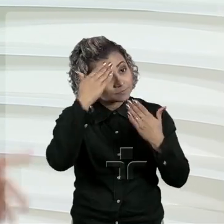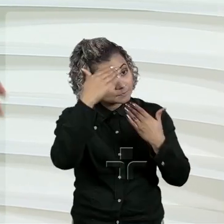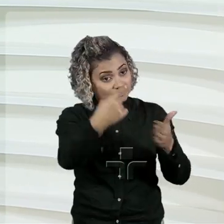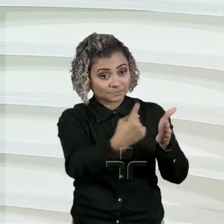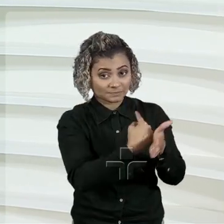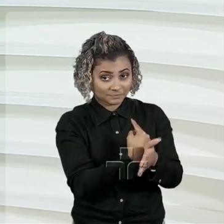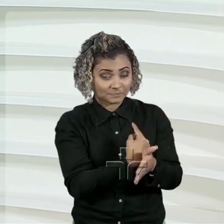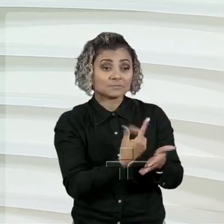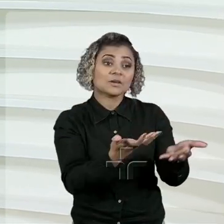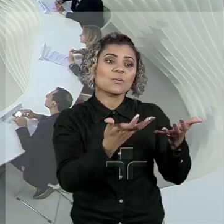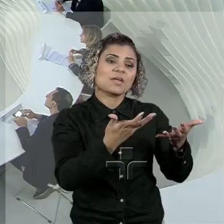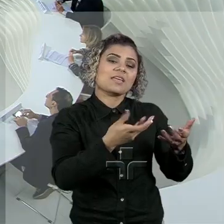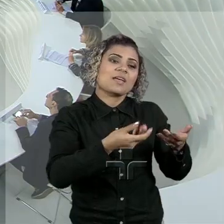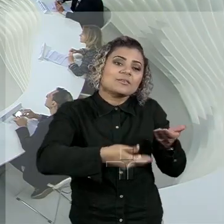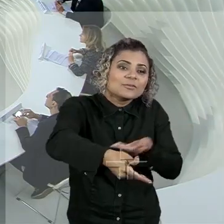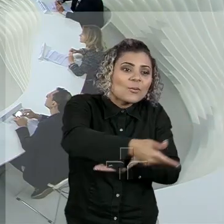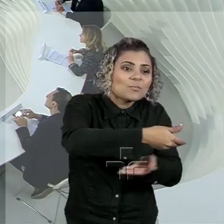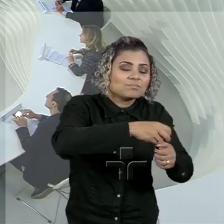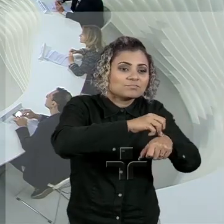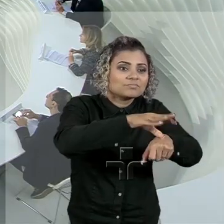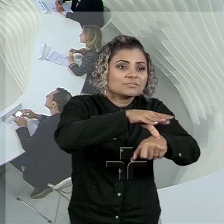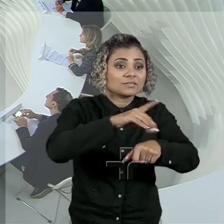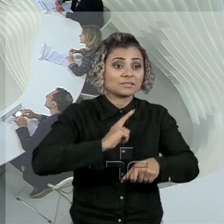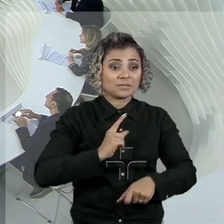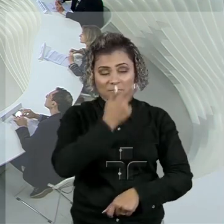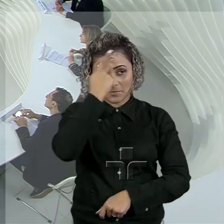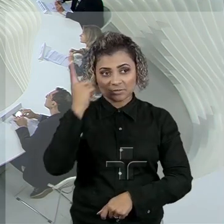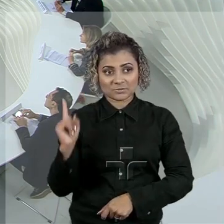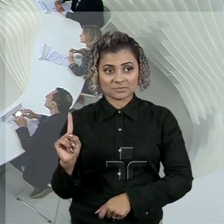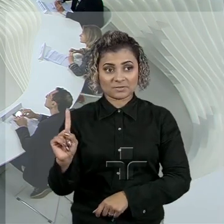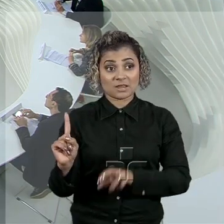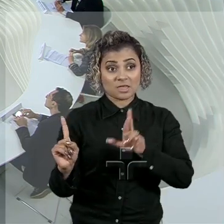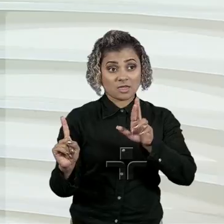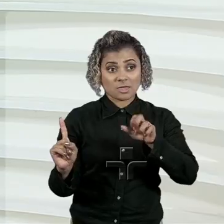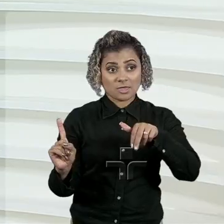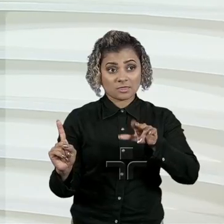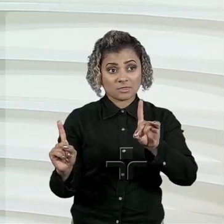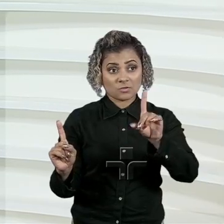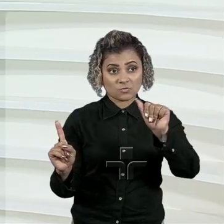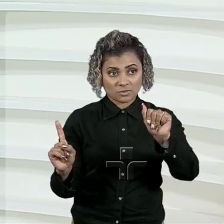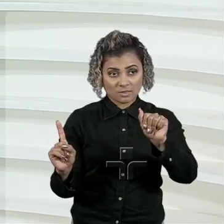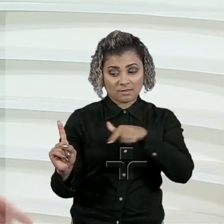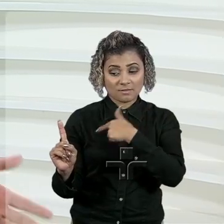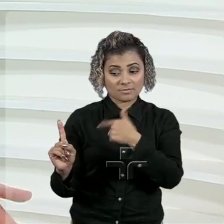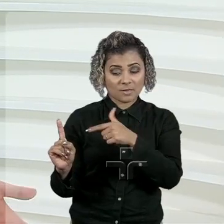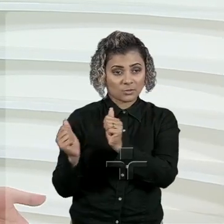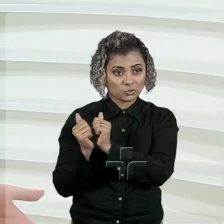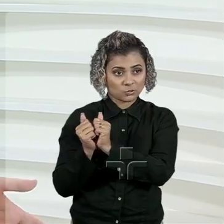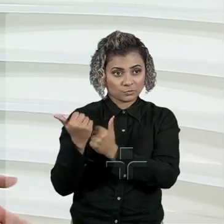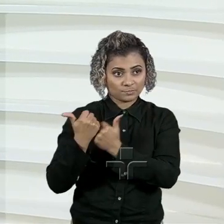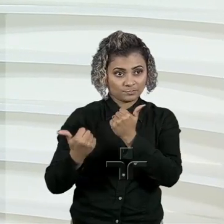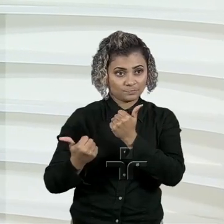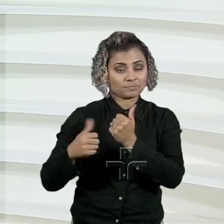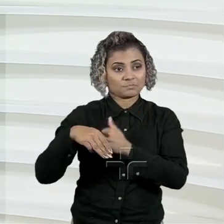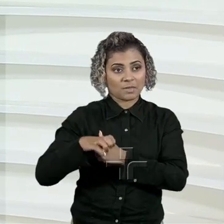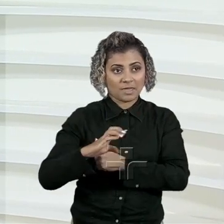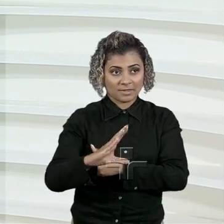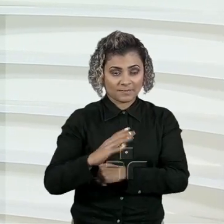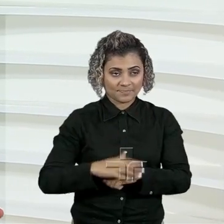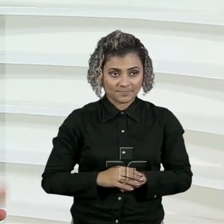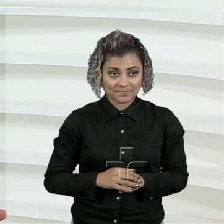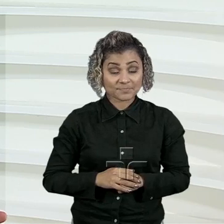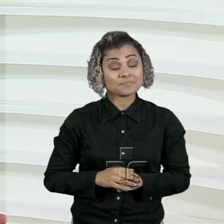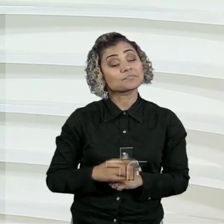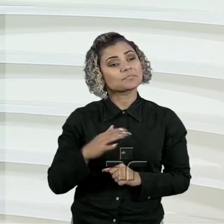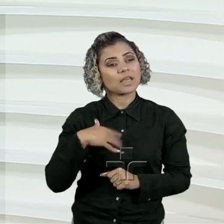Aliás, quero compartilhar aqui, tem uma pessoa me acompanhando, a Renilda, que trabalhou comigo lá no Ministério da Educação, que hoje compõe a nossa equipe, que